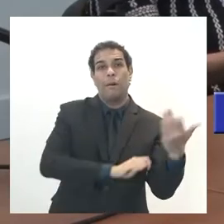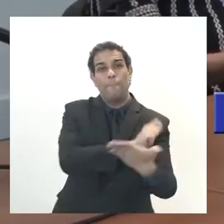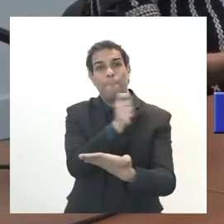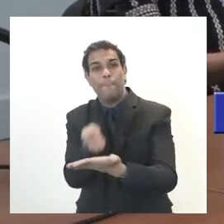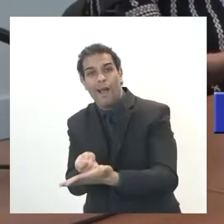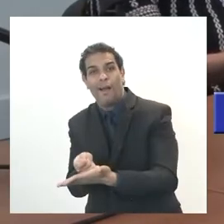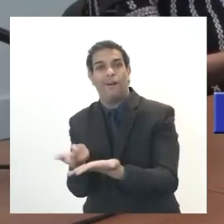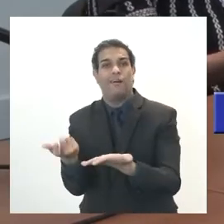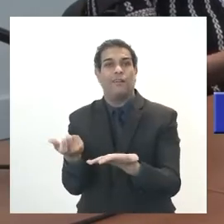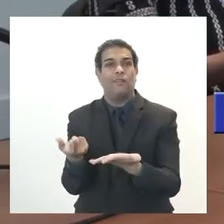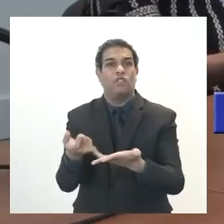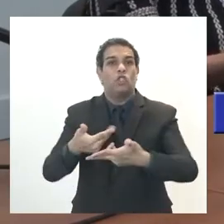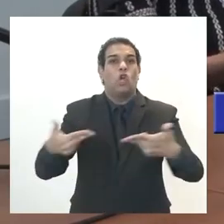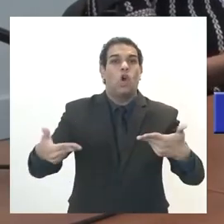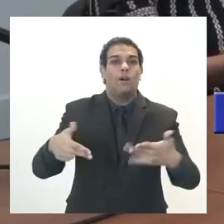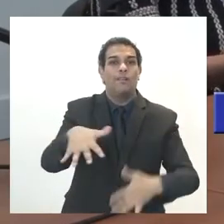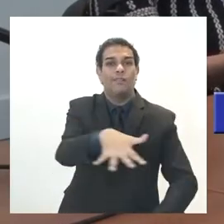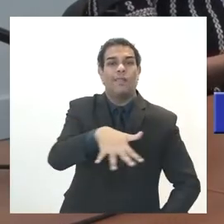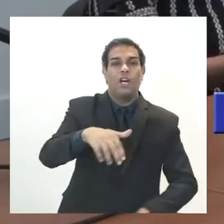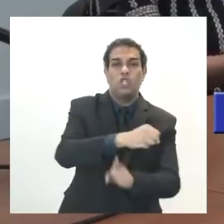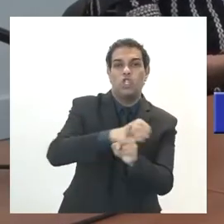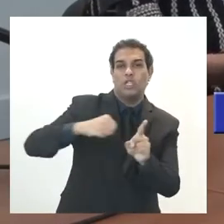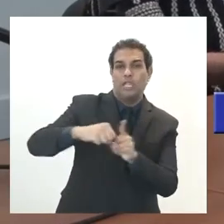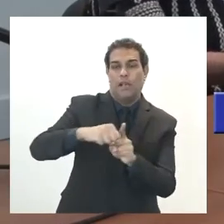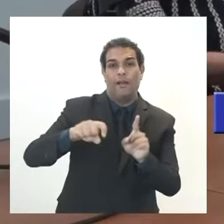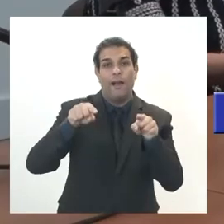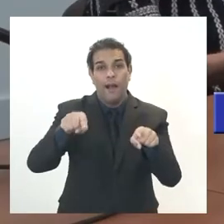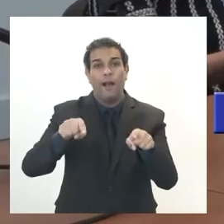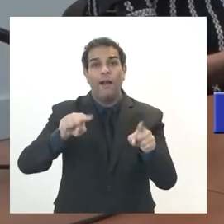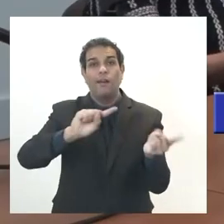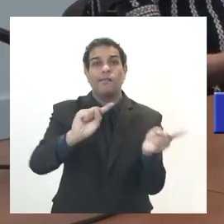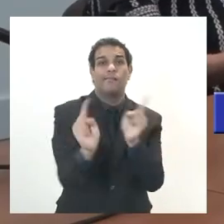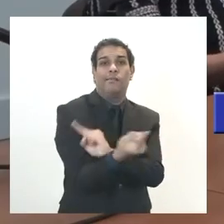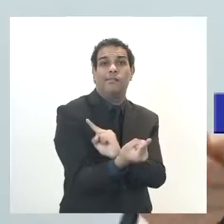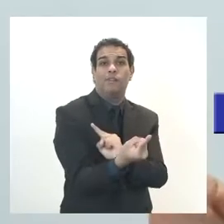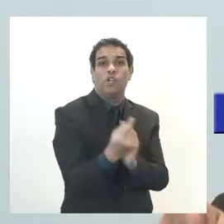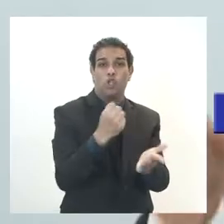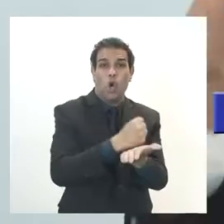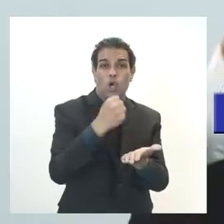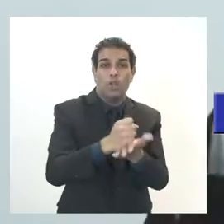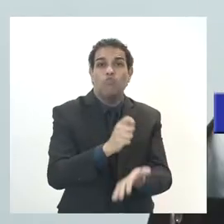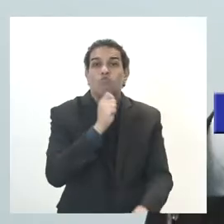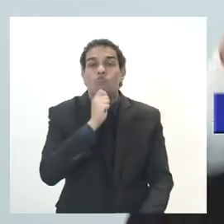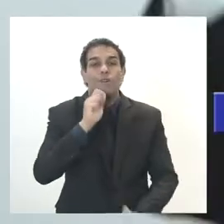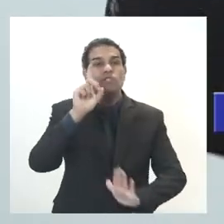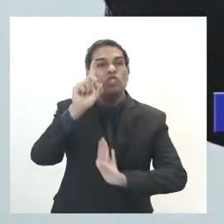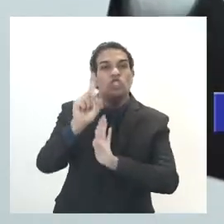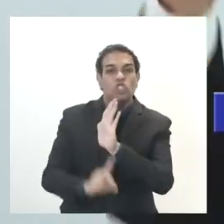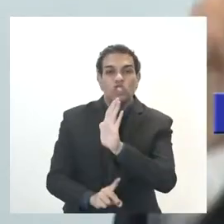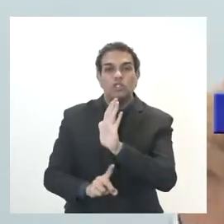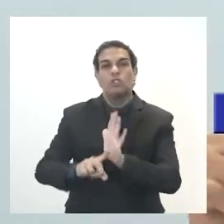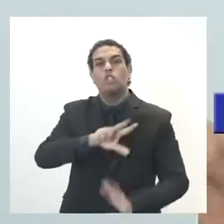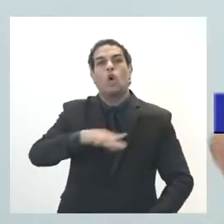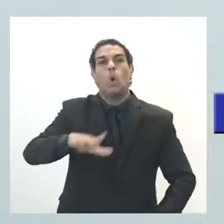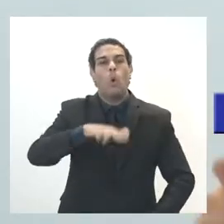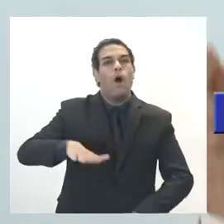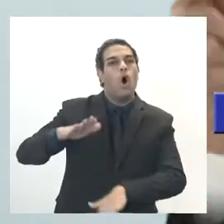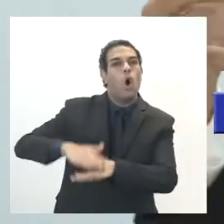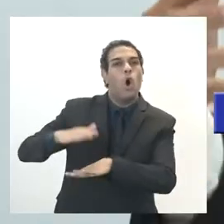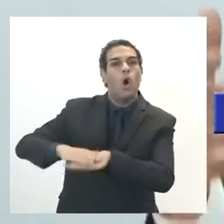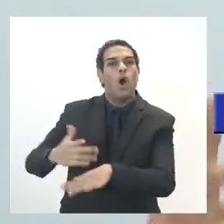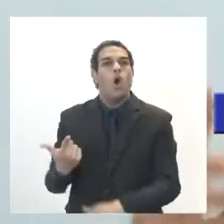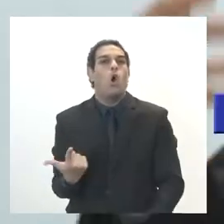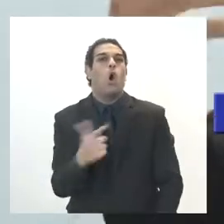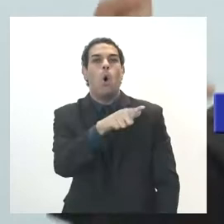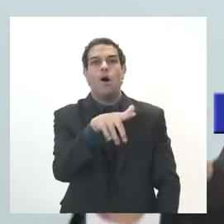pagar os encargos sociais quer dizer é a contratação sem direitos não é nem o autônomo é uma